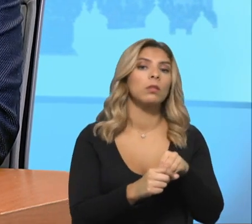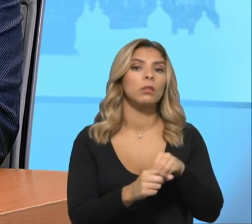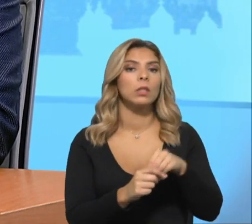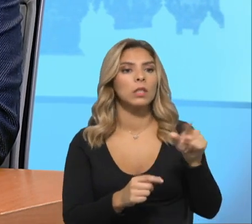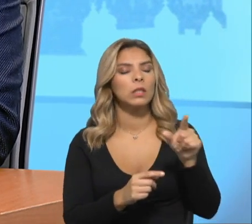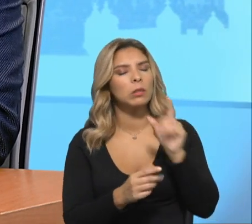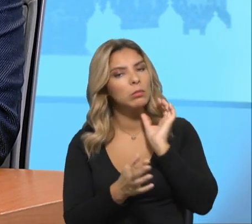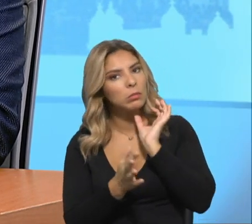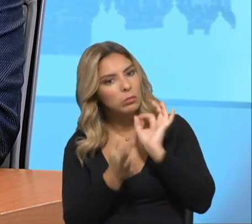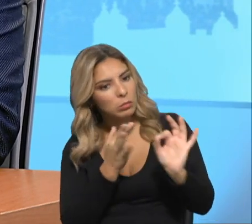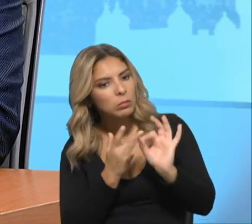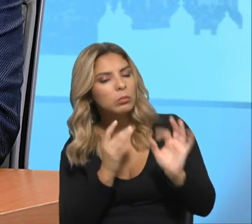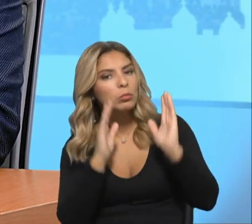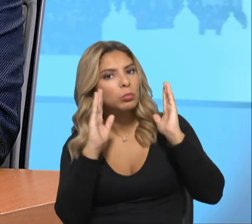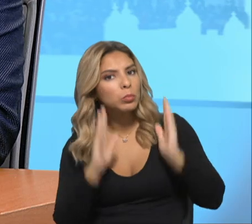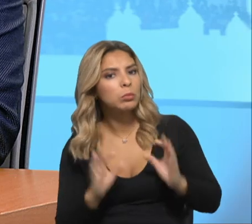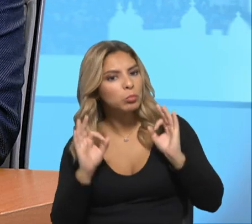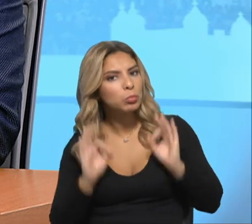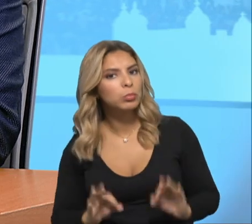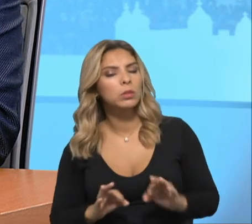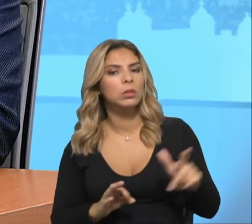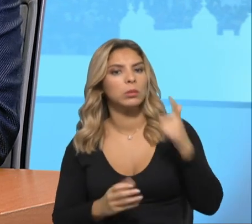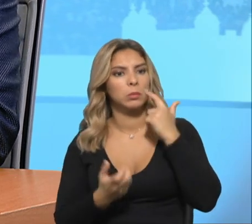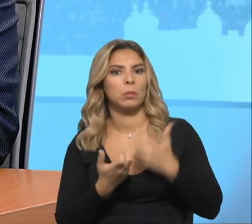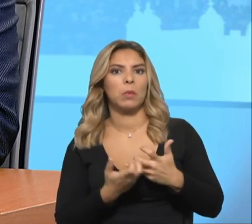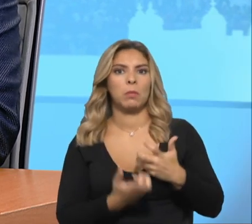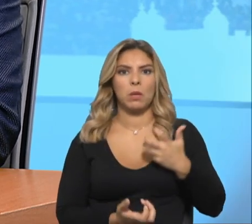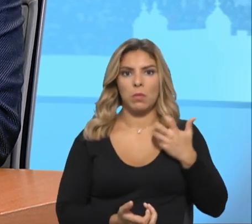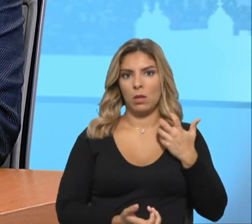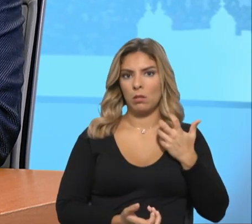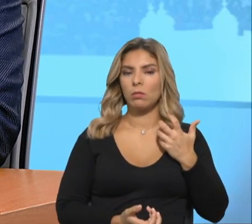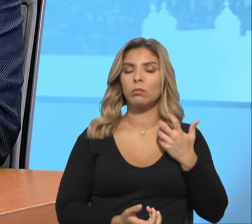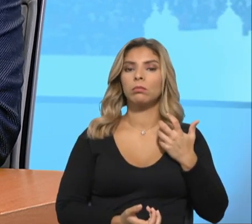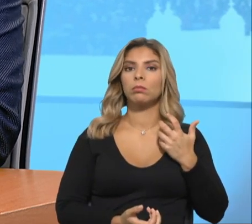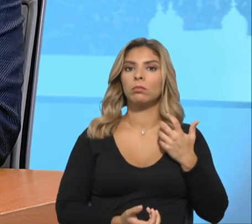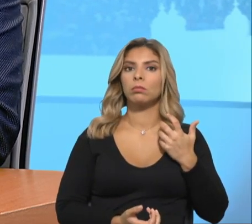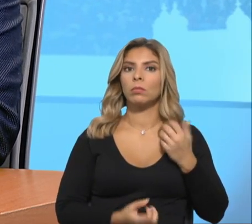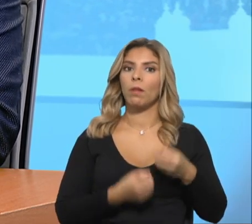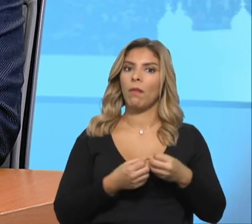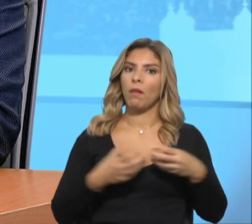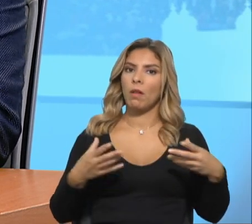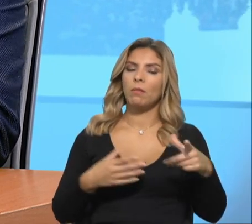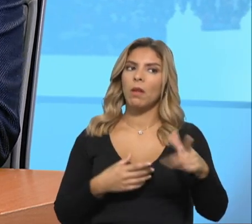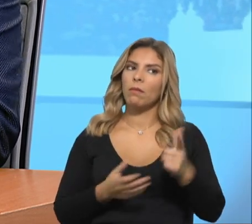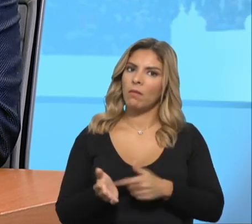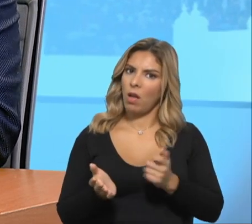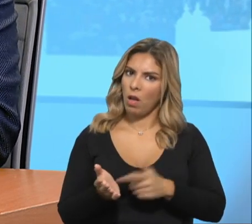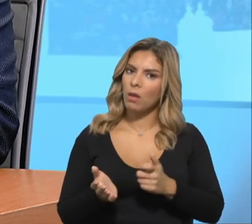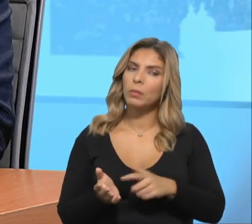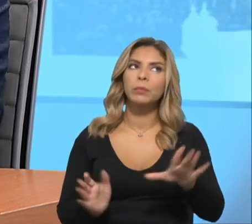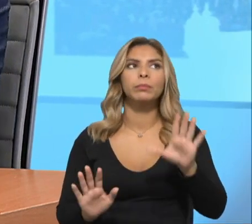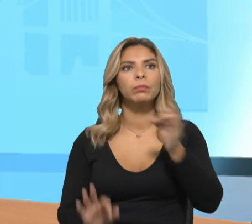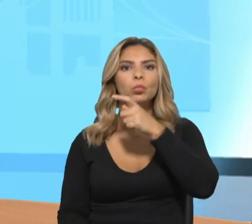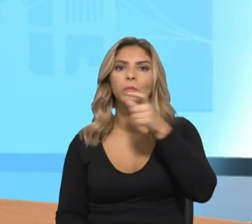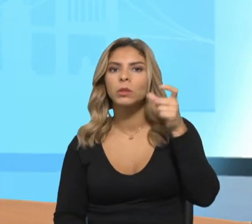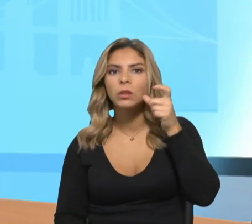precisa e mais volumosa, digamos assim, é algo que ainda está por conquistar e não é com as promessas, muitas vezes,